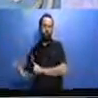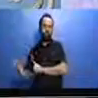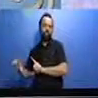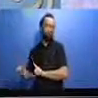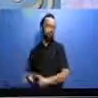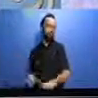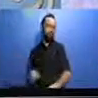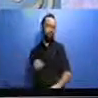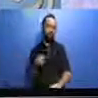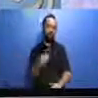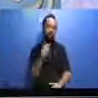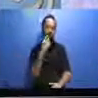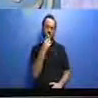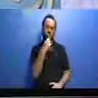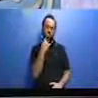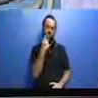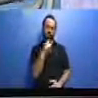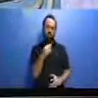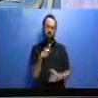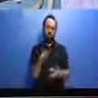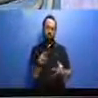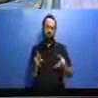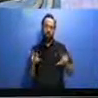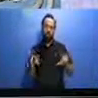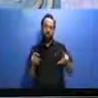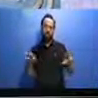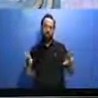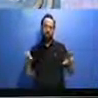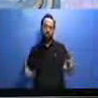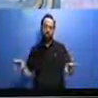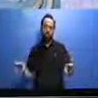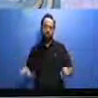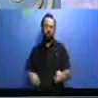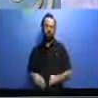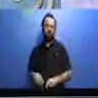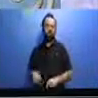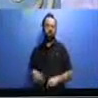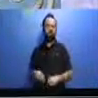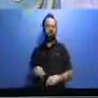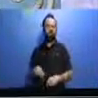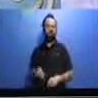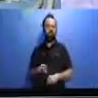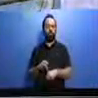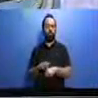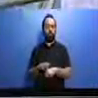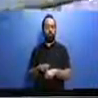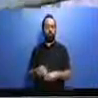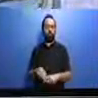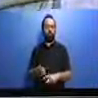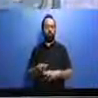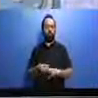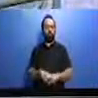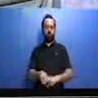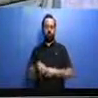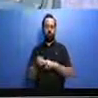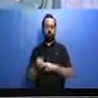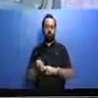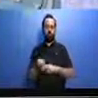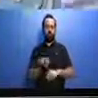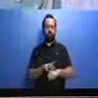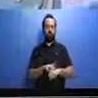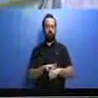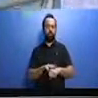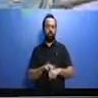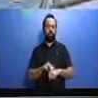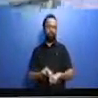bocas, de um agente causador do amarelão. Aqui nós temos talvez o verme mais conhecido, que provoca